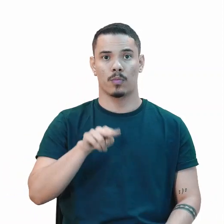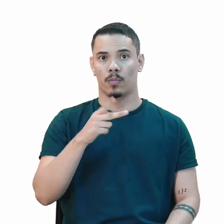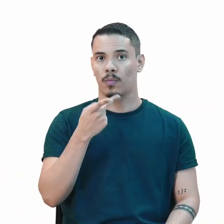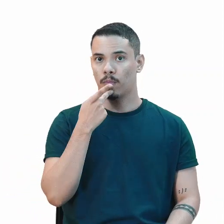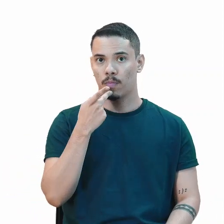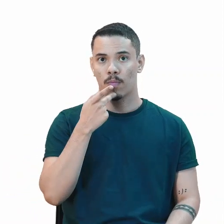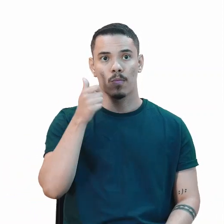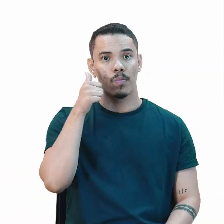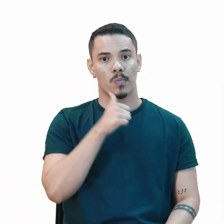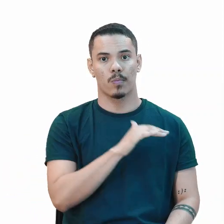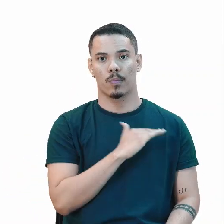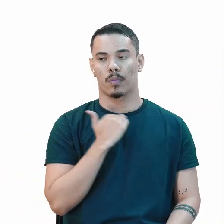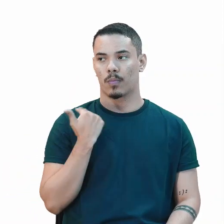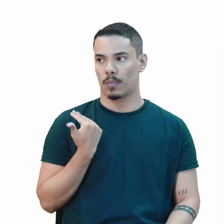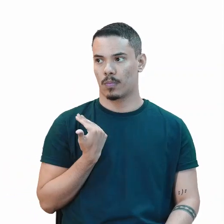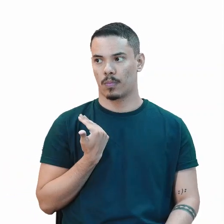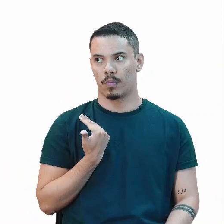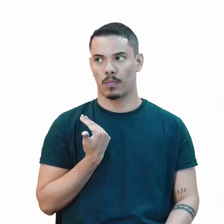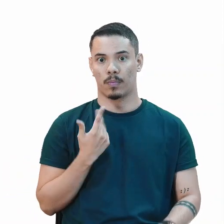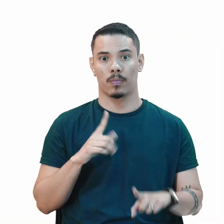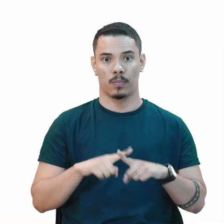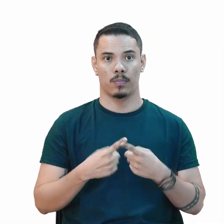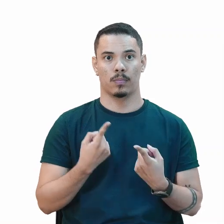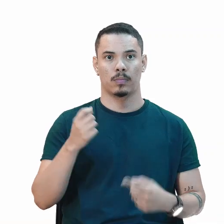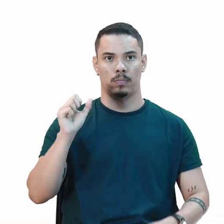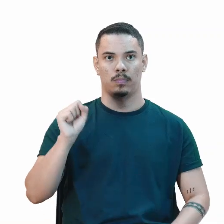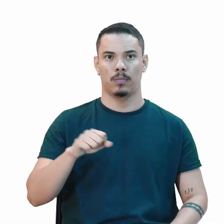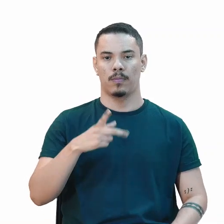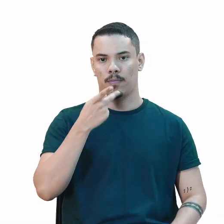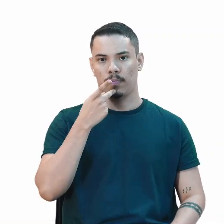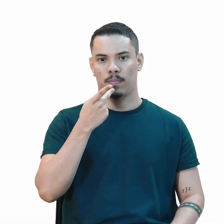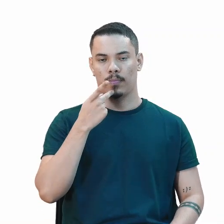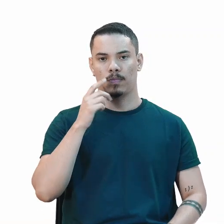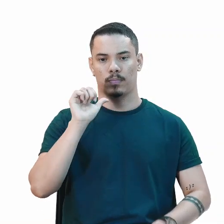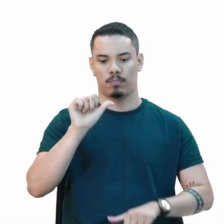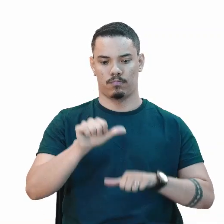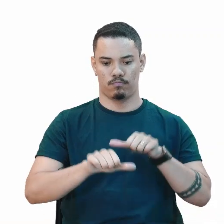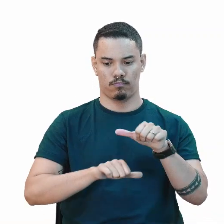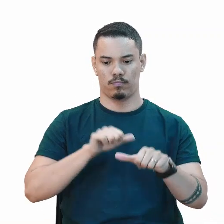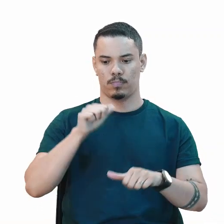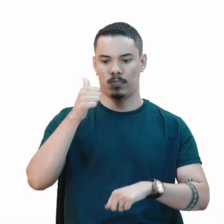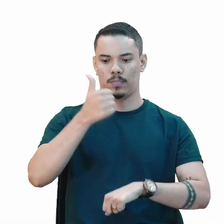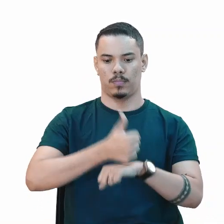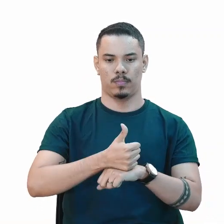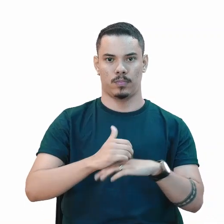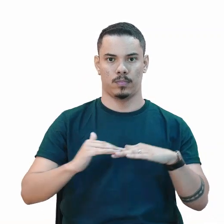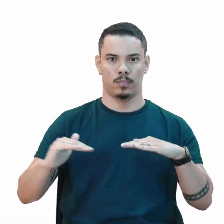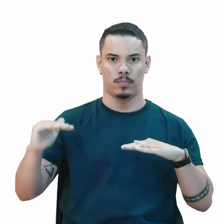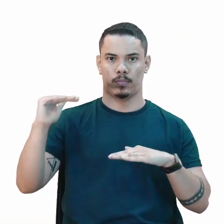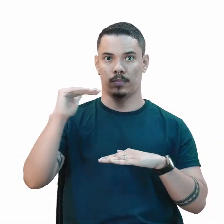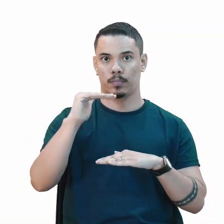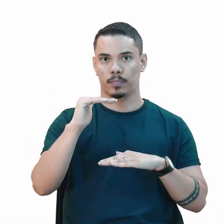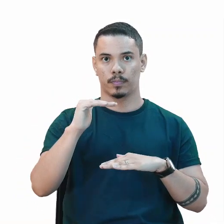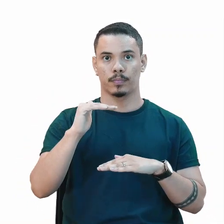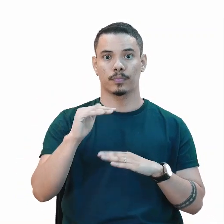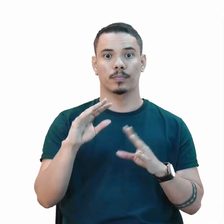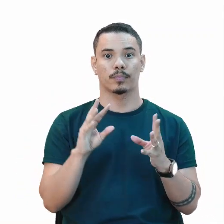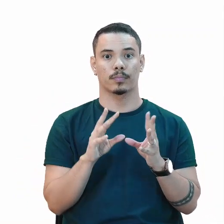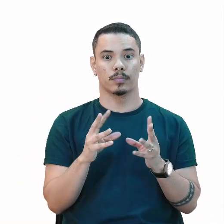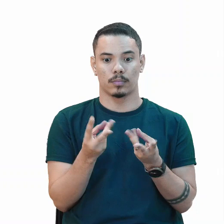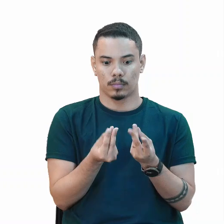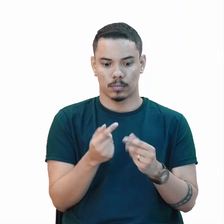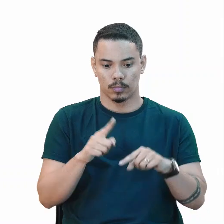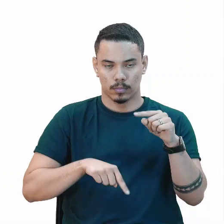mulher morreu, mas sim, foi restituída. A propriedade